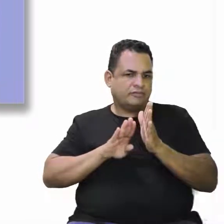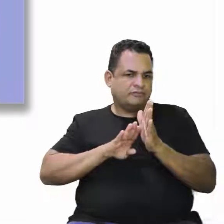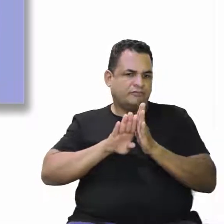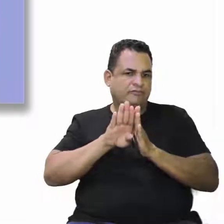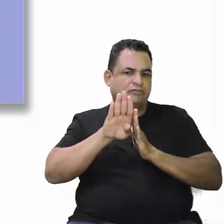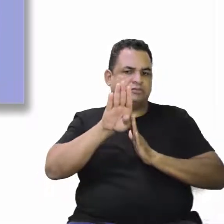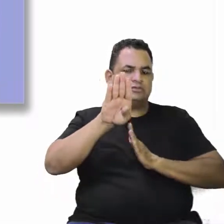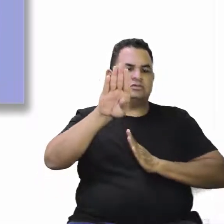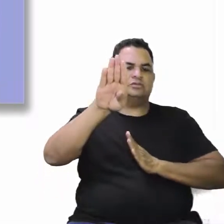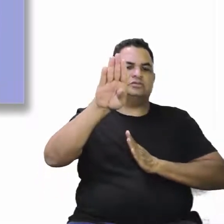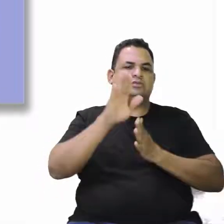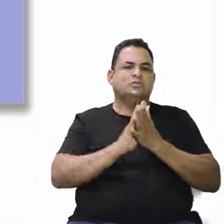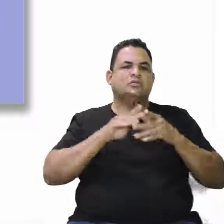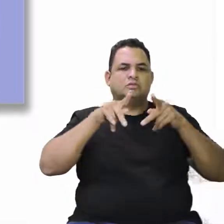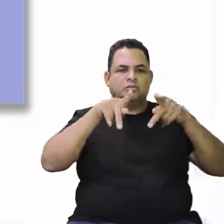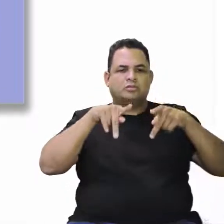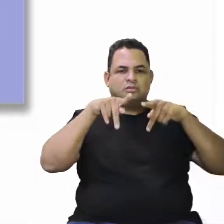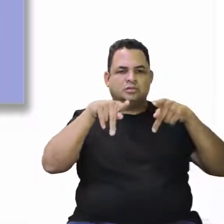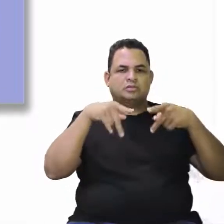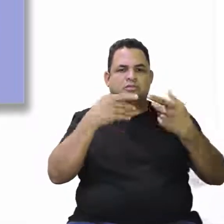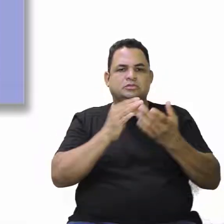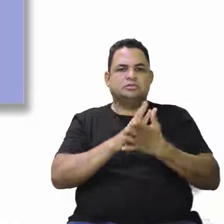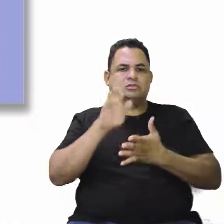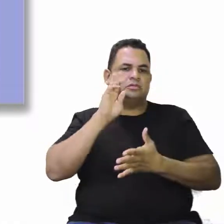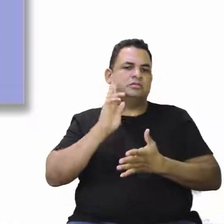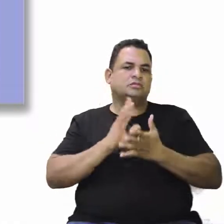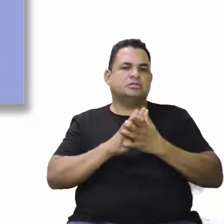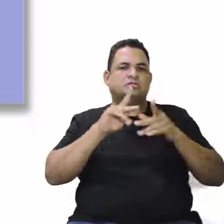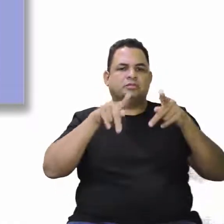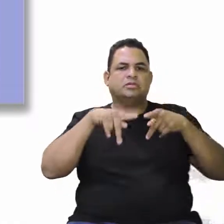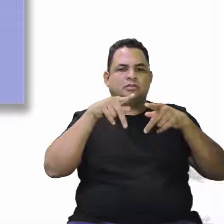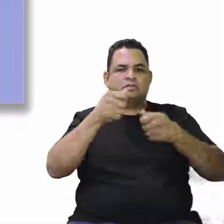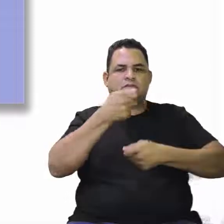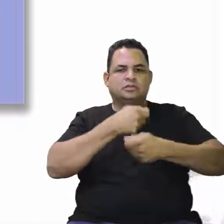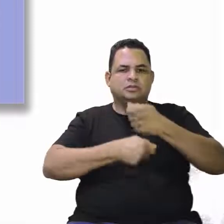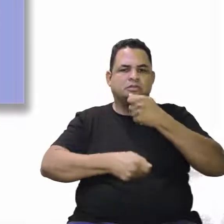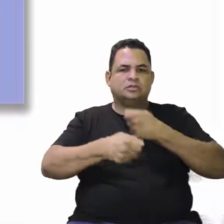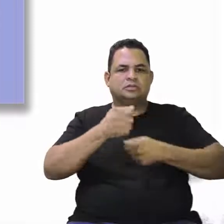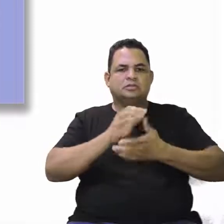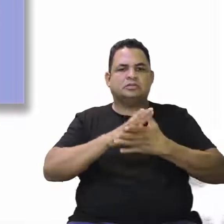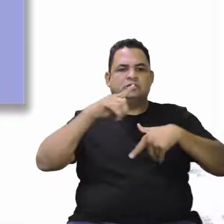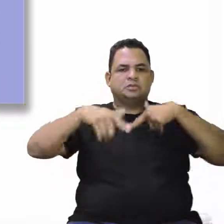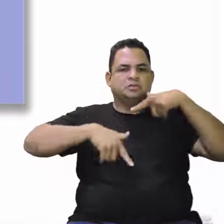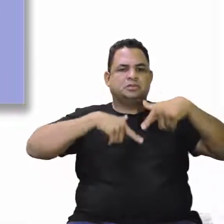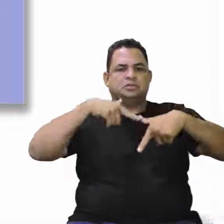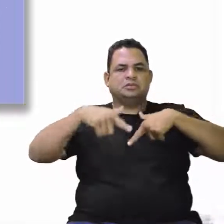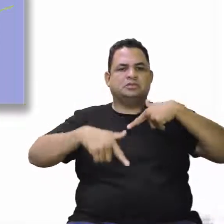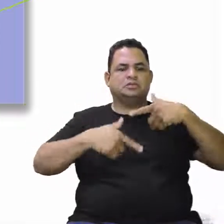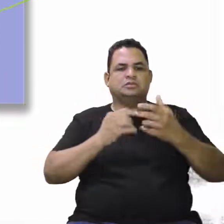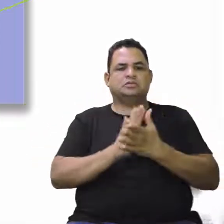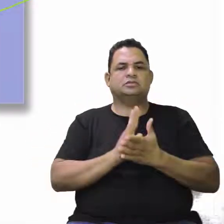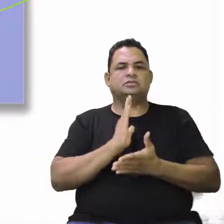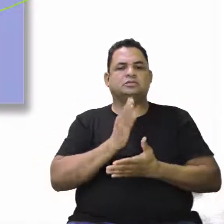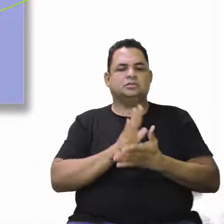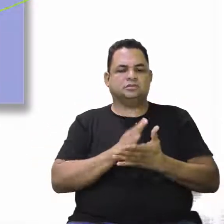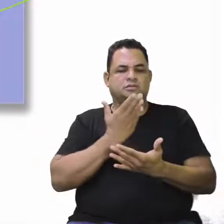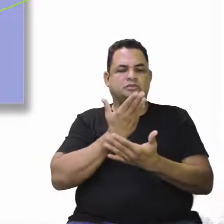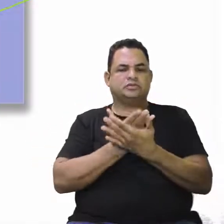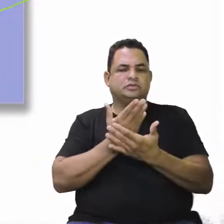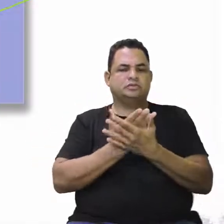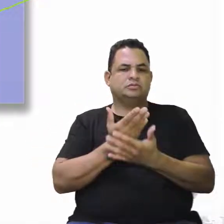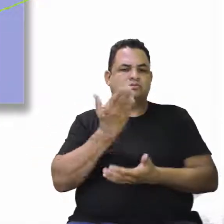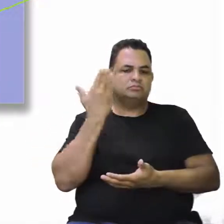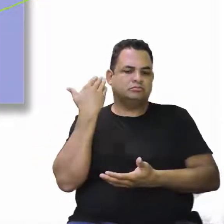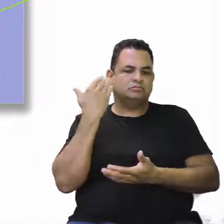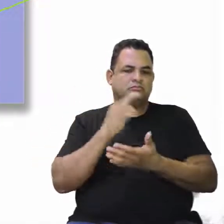nosso querido estado de Rondônia, a população economicamente ativa, que vocês já estudaram